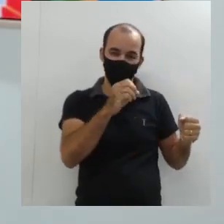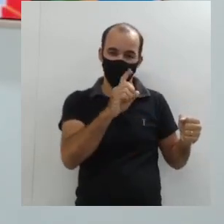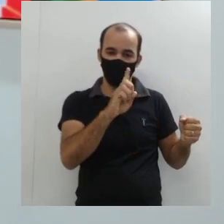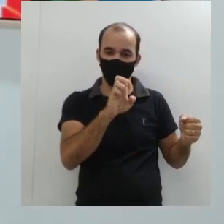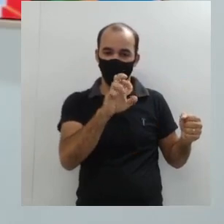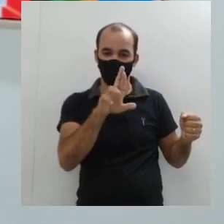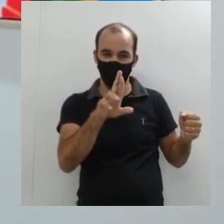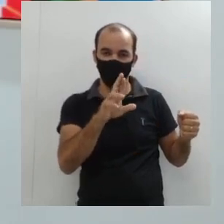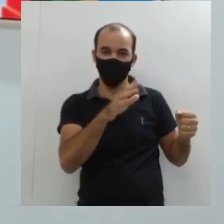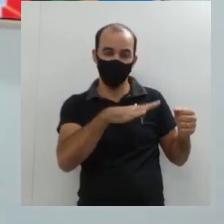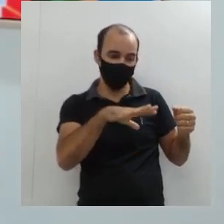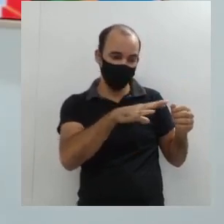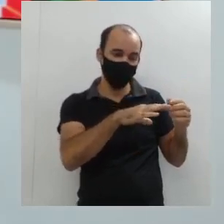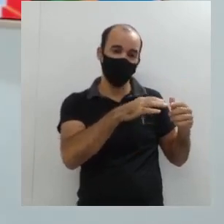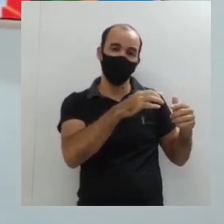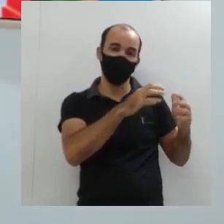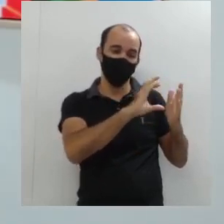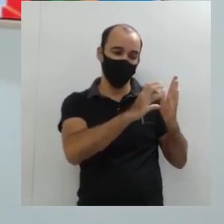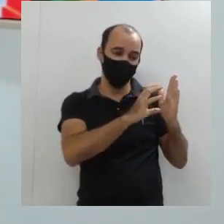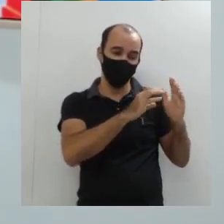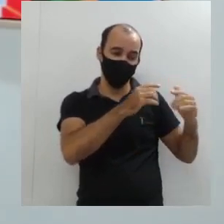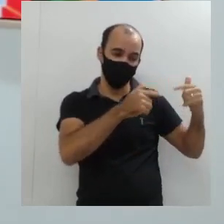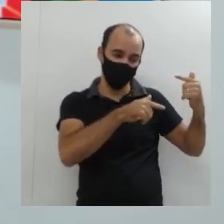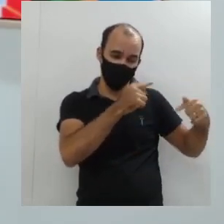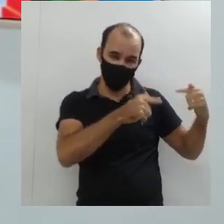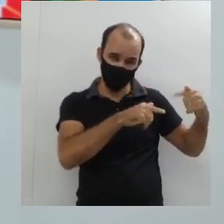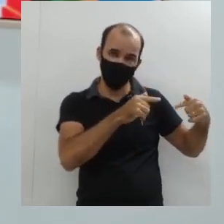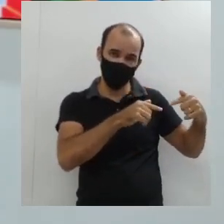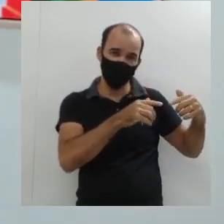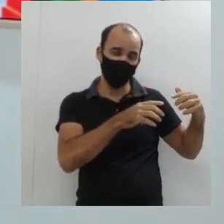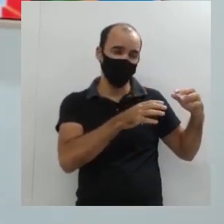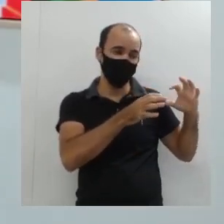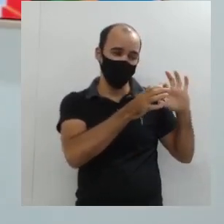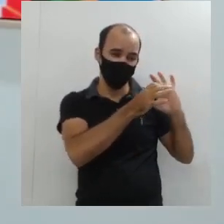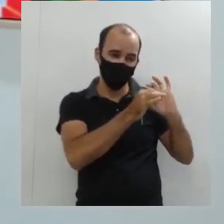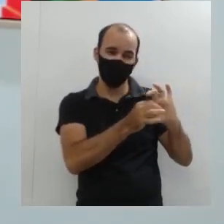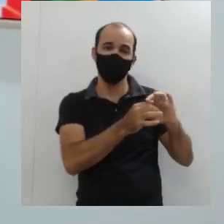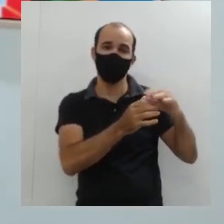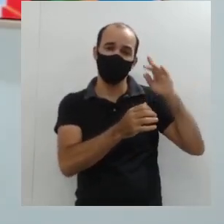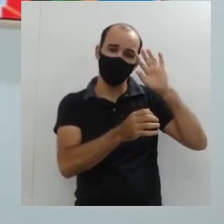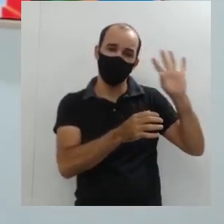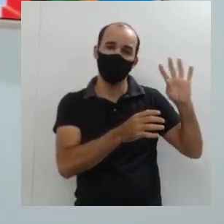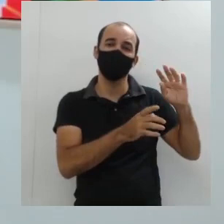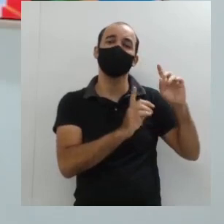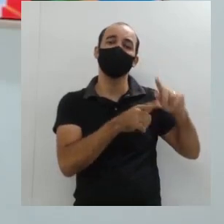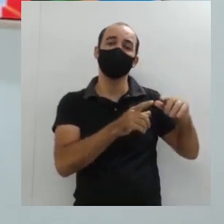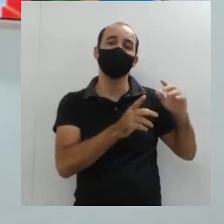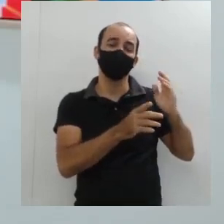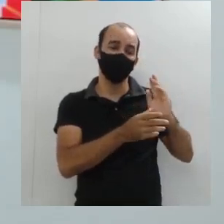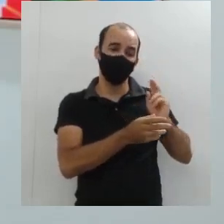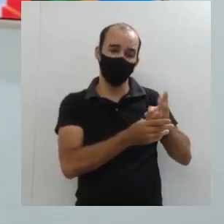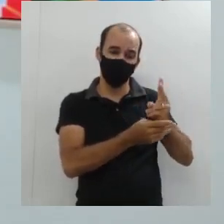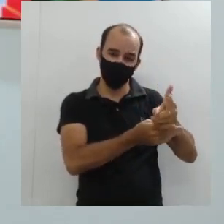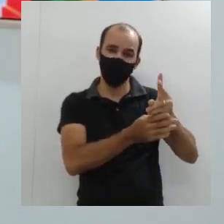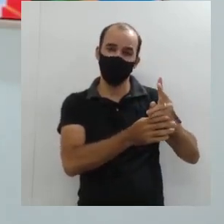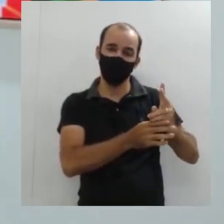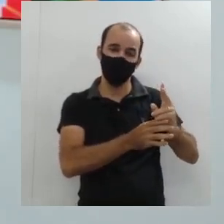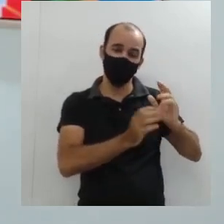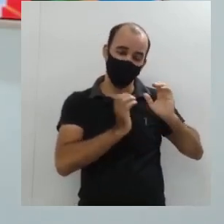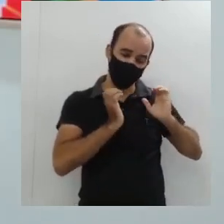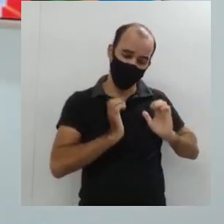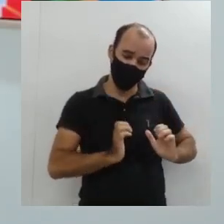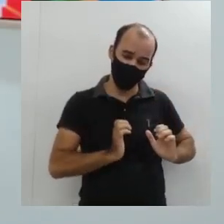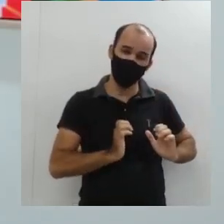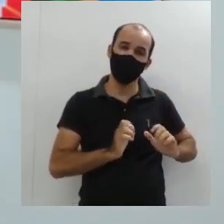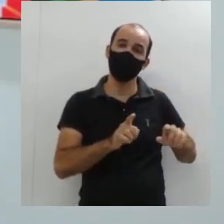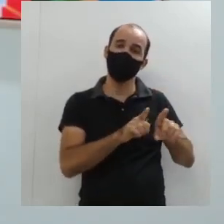A política, no contexto filosófico, é a continuidade da ética e a busca pelo bem na